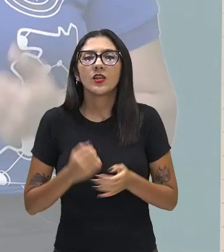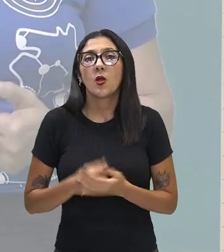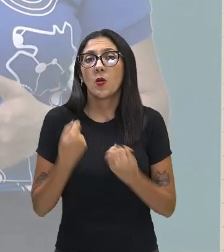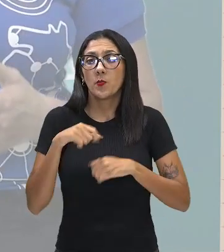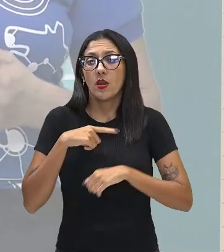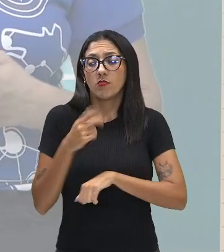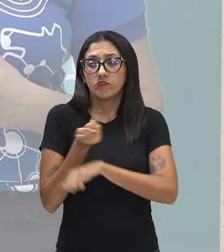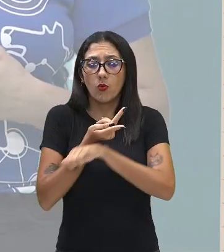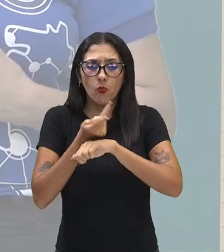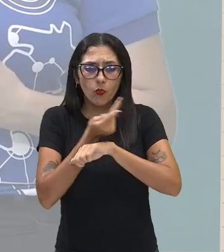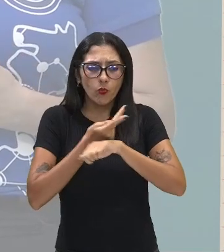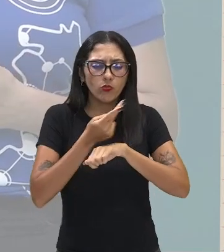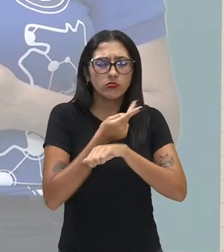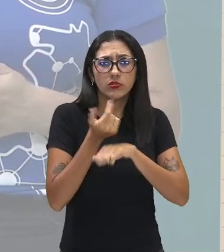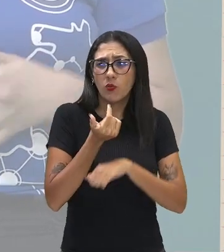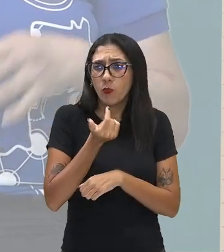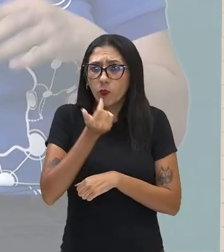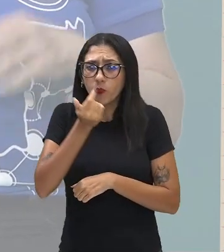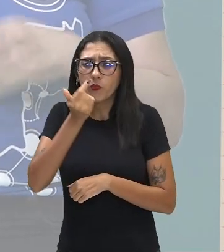esses